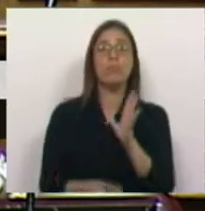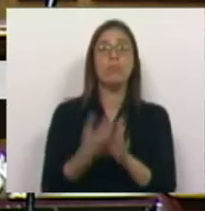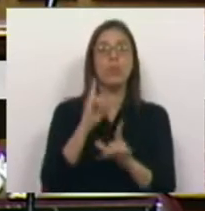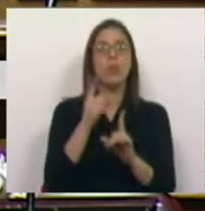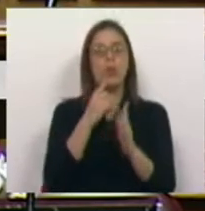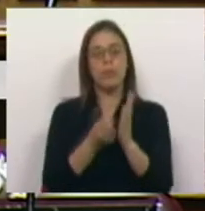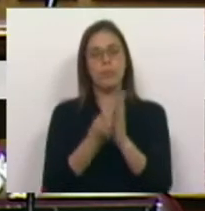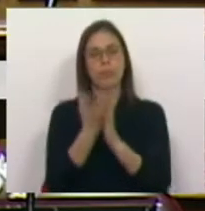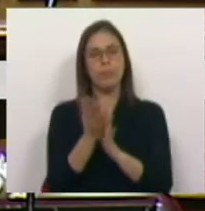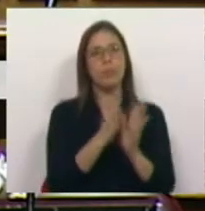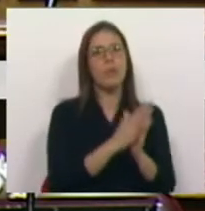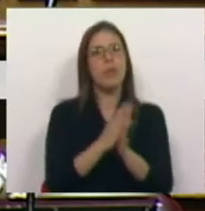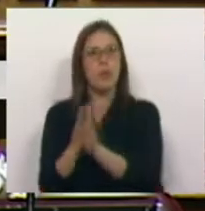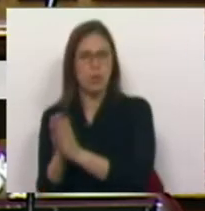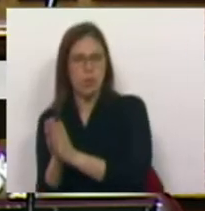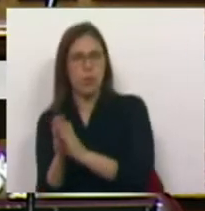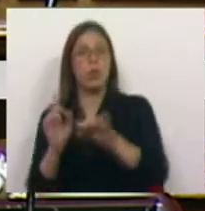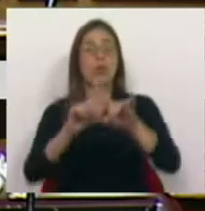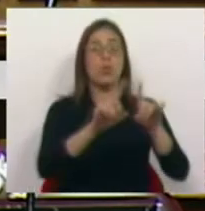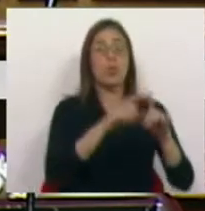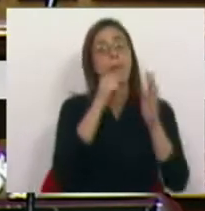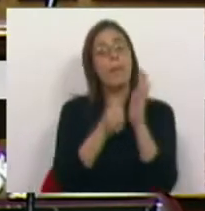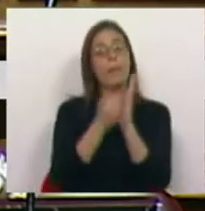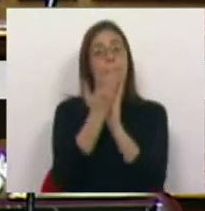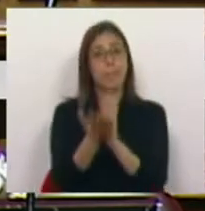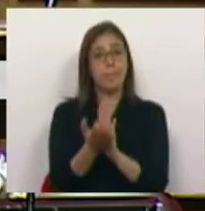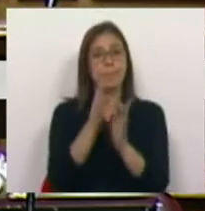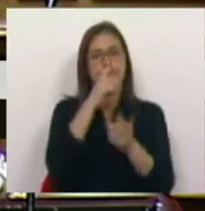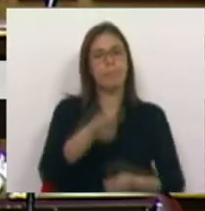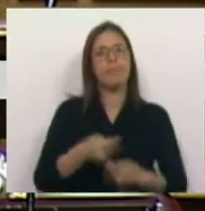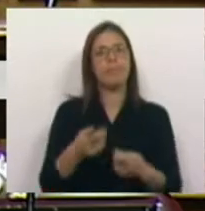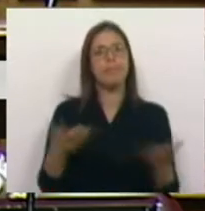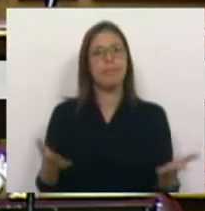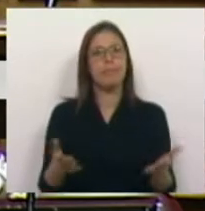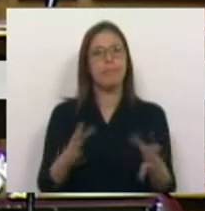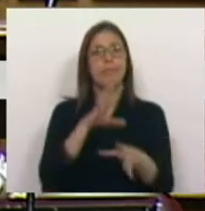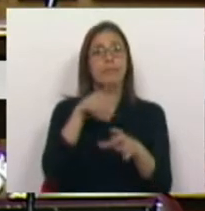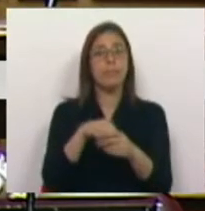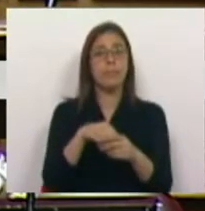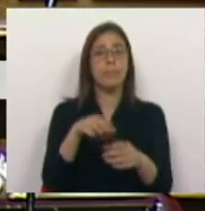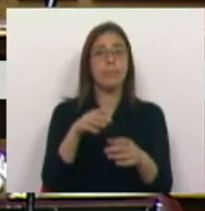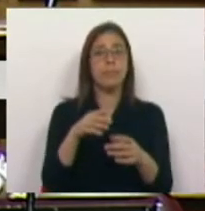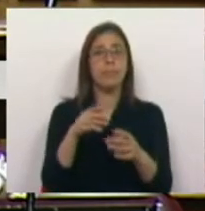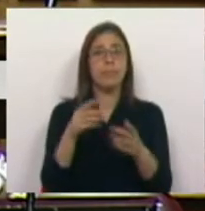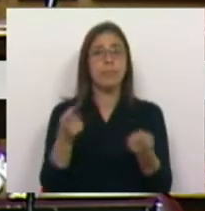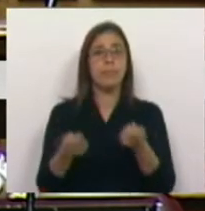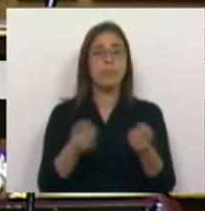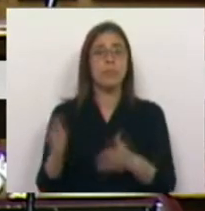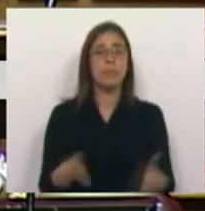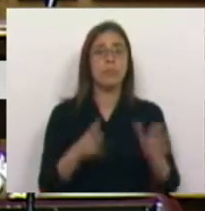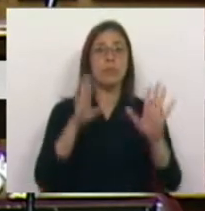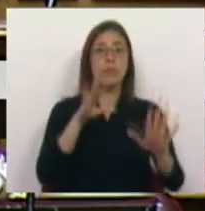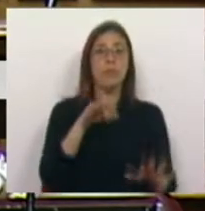um conjunto de majorações em diversas medidas para os agricultores integrados nas organizações de produtores. Só